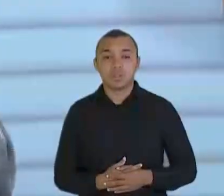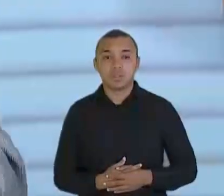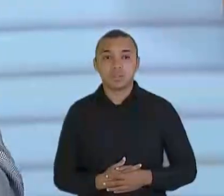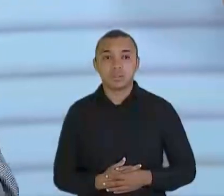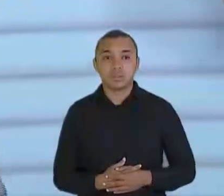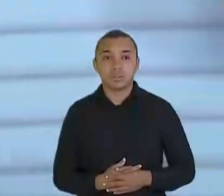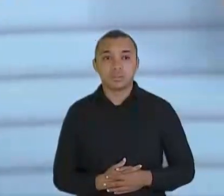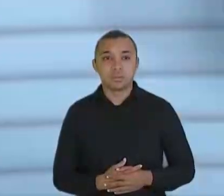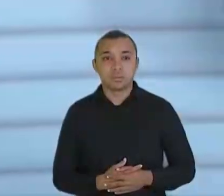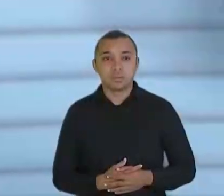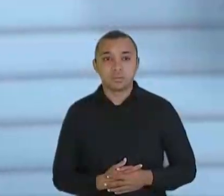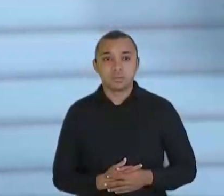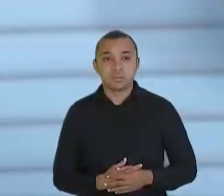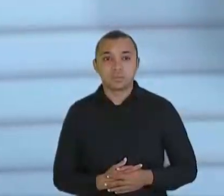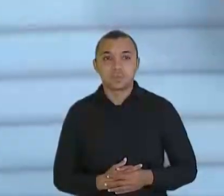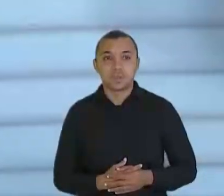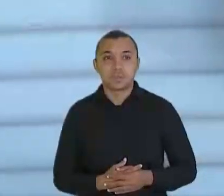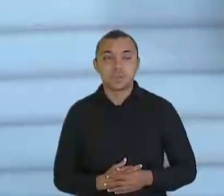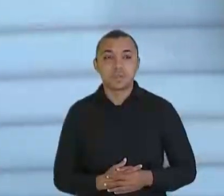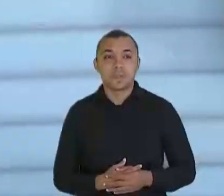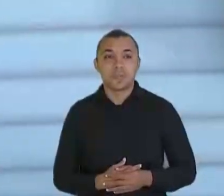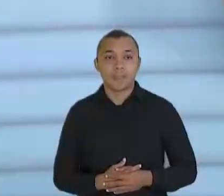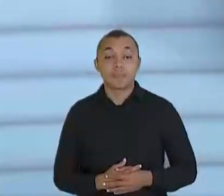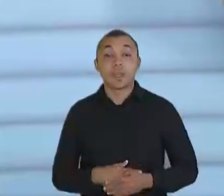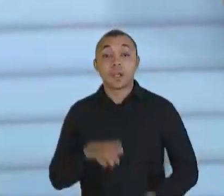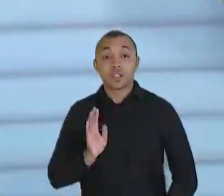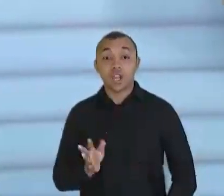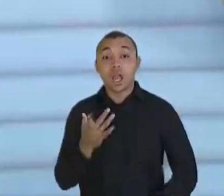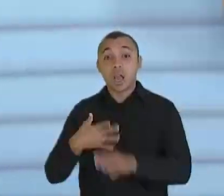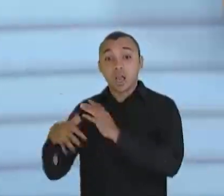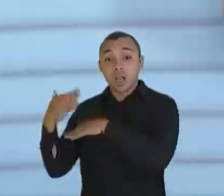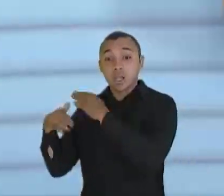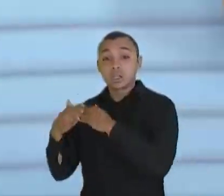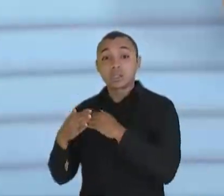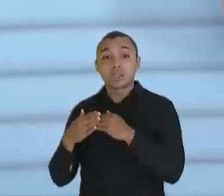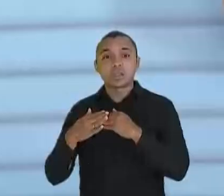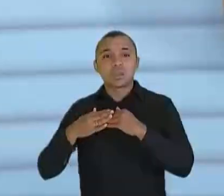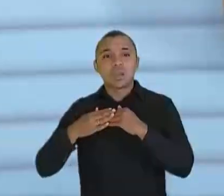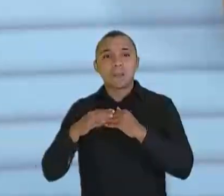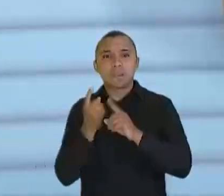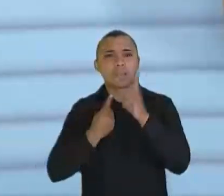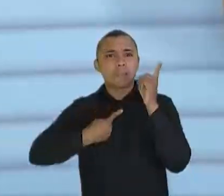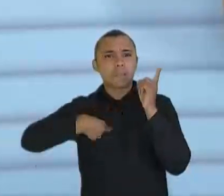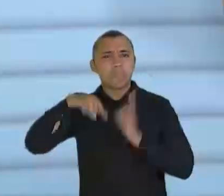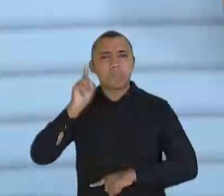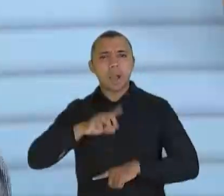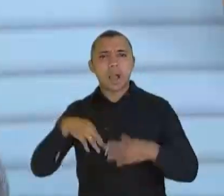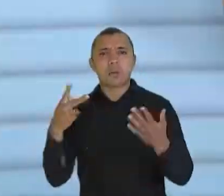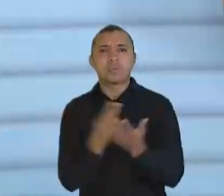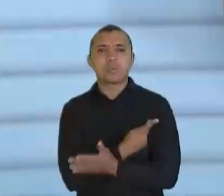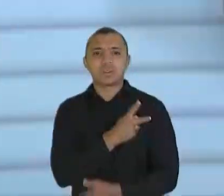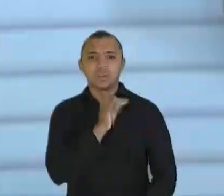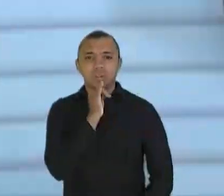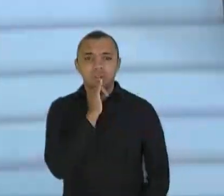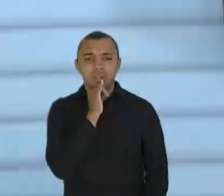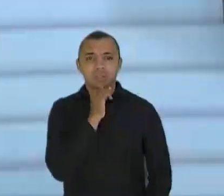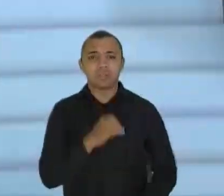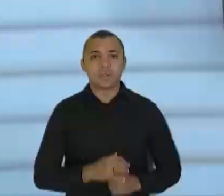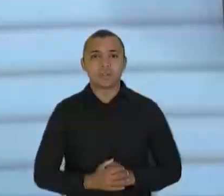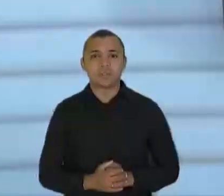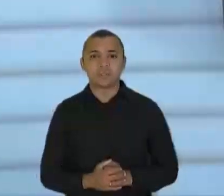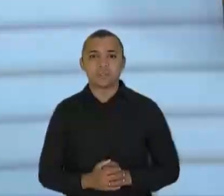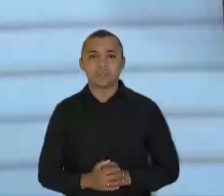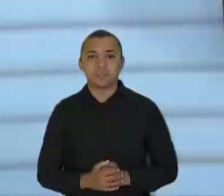agora, na eleição francesa, houve panfletos apócrifos com mentiras absolutamente fantasiosas